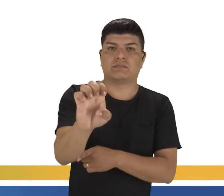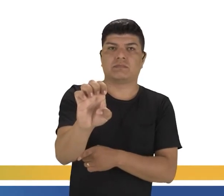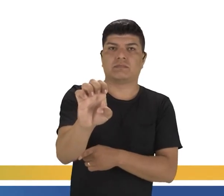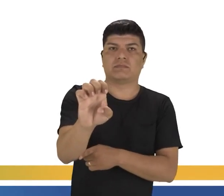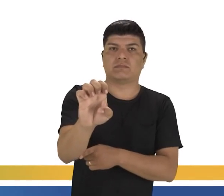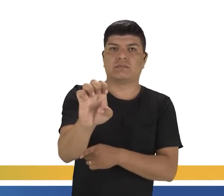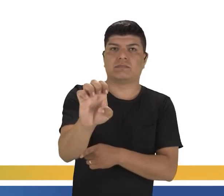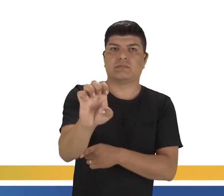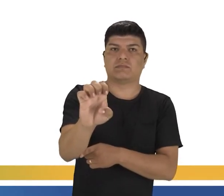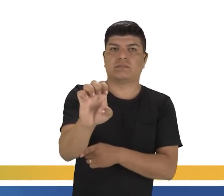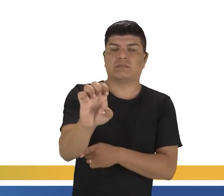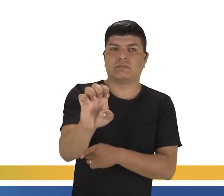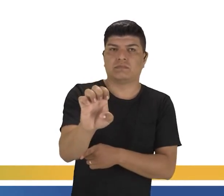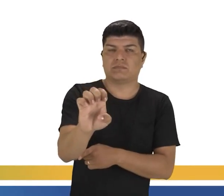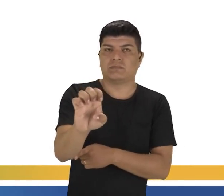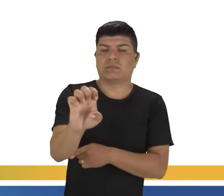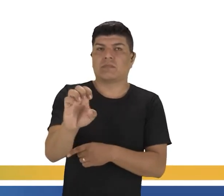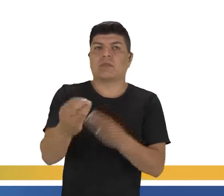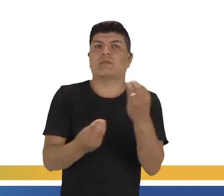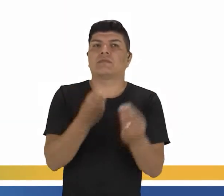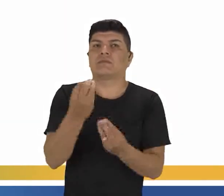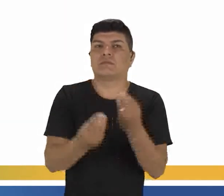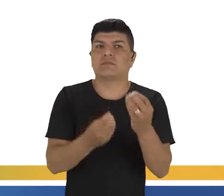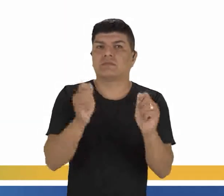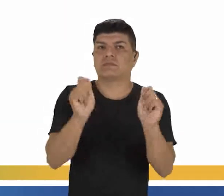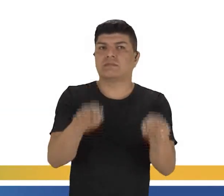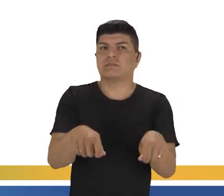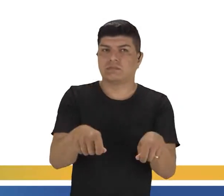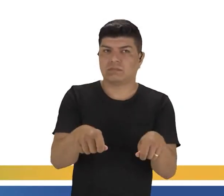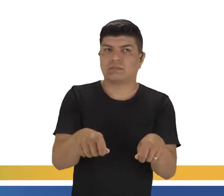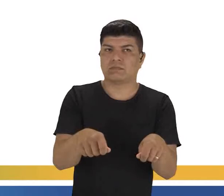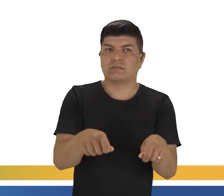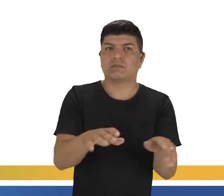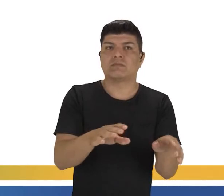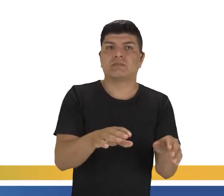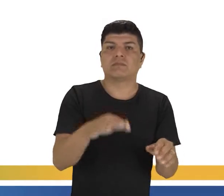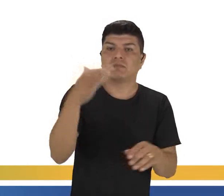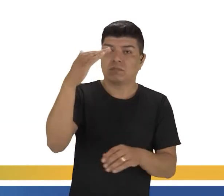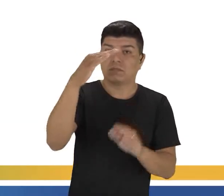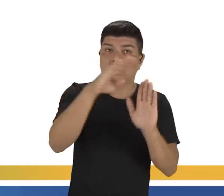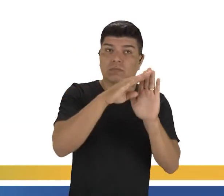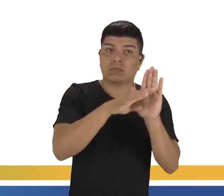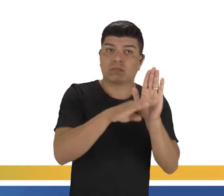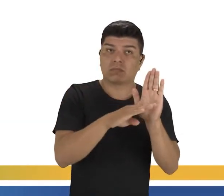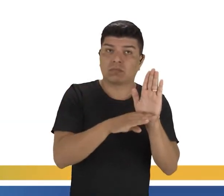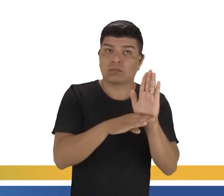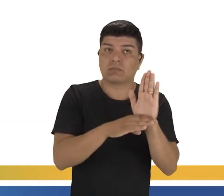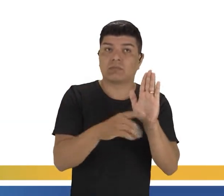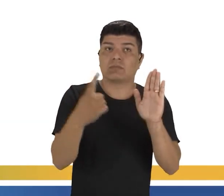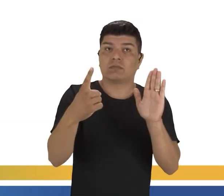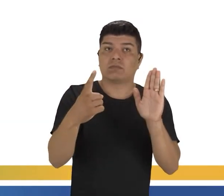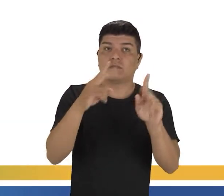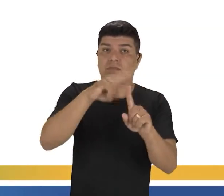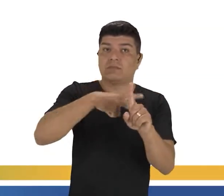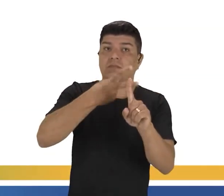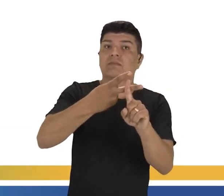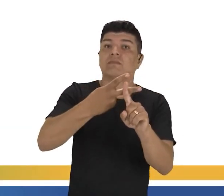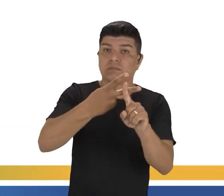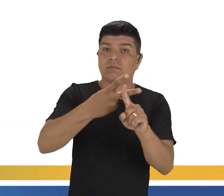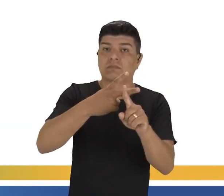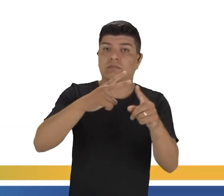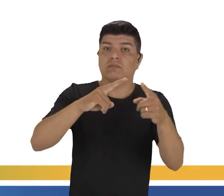transcrição, tradução e síntese. Como é que a gente pode, qual dessas alternativas? Então, em 1, nós vamos ter a duplicação, o DNA está